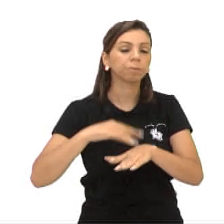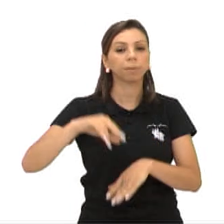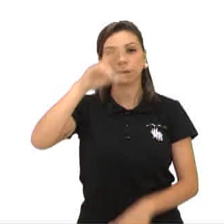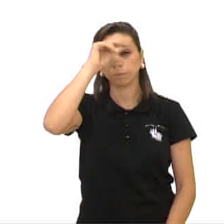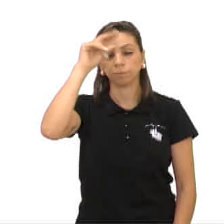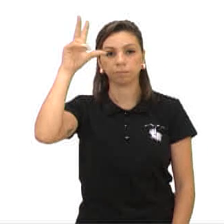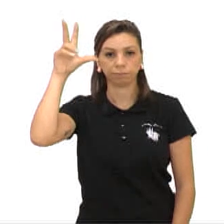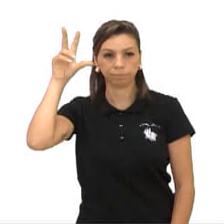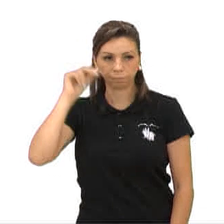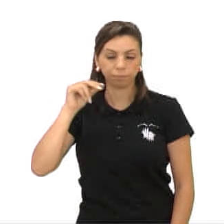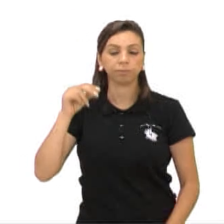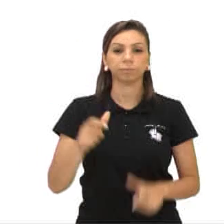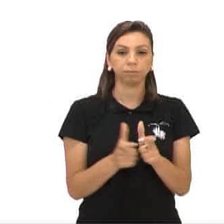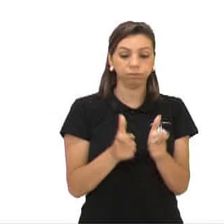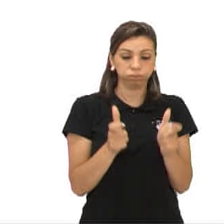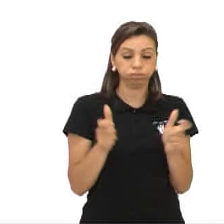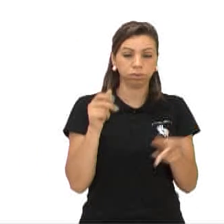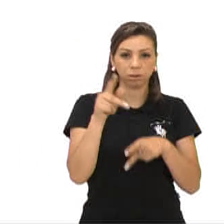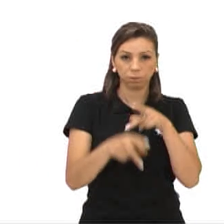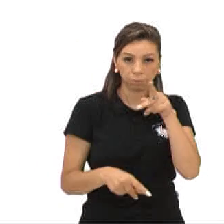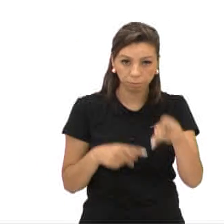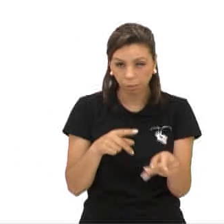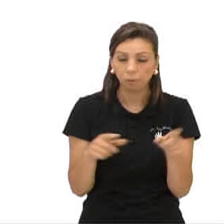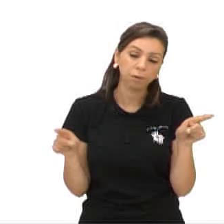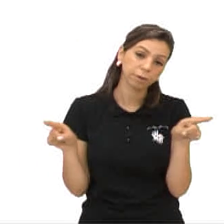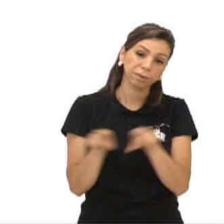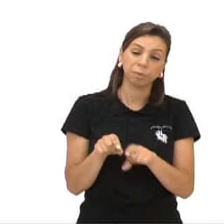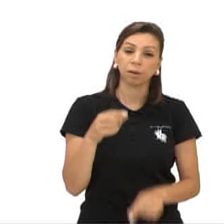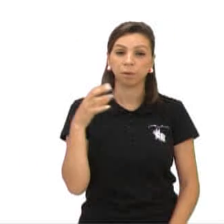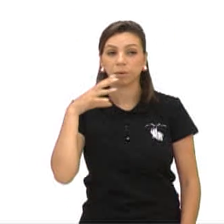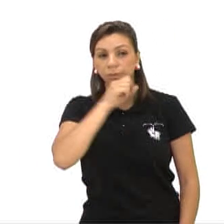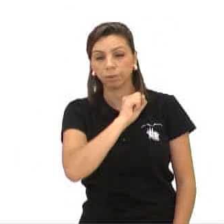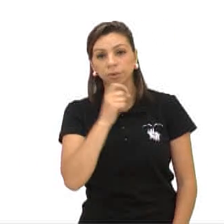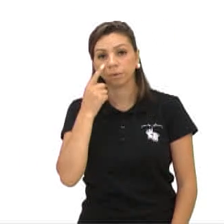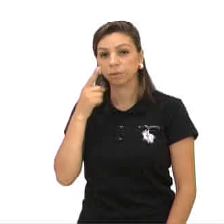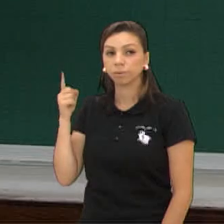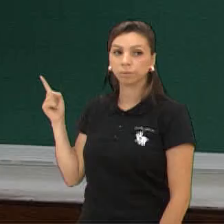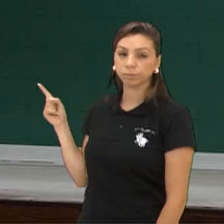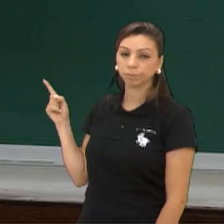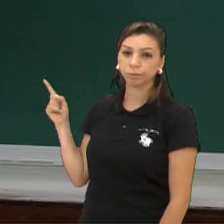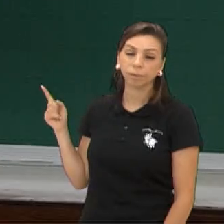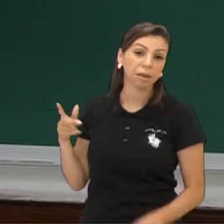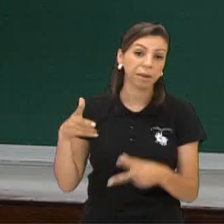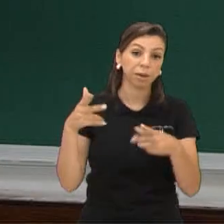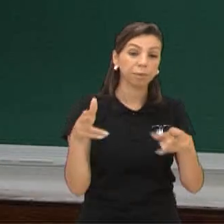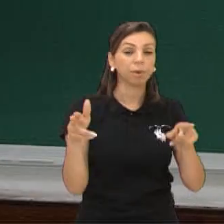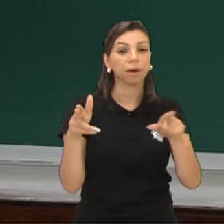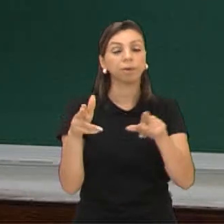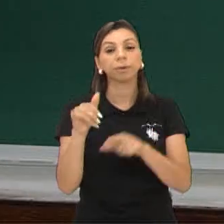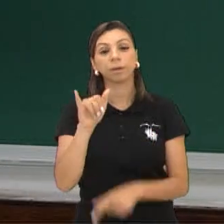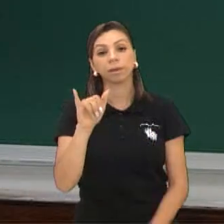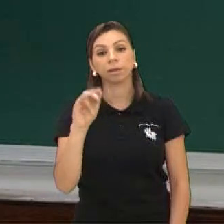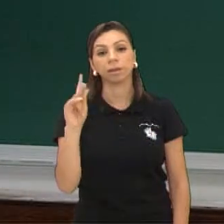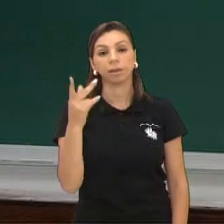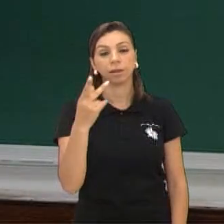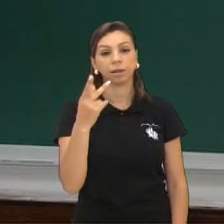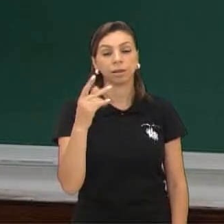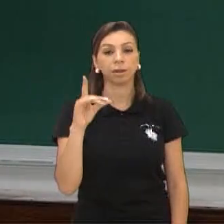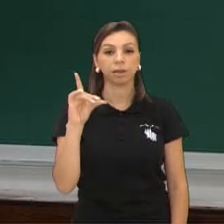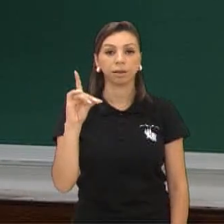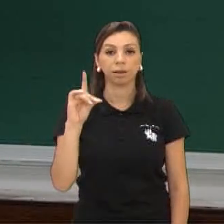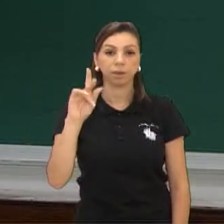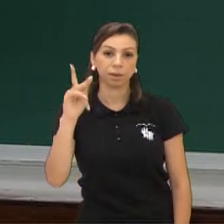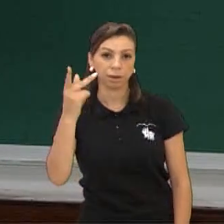de adensamento populacional e, logicamente, vão ser quase os mesmos que vão ter o IDH mais elevado